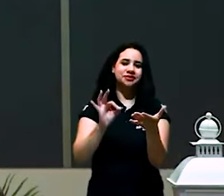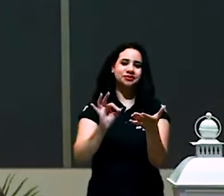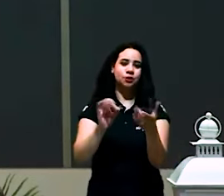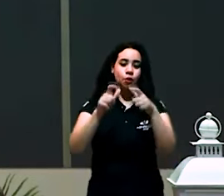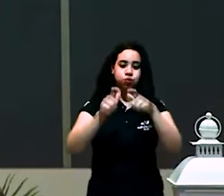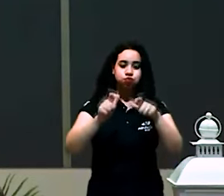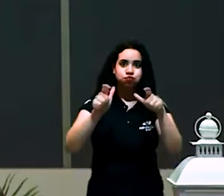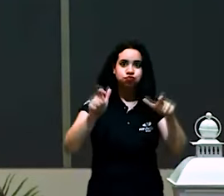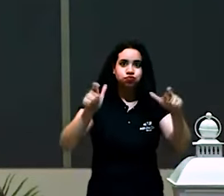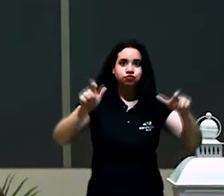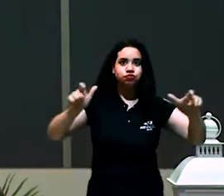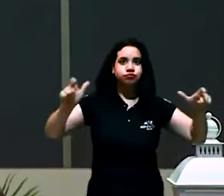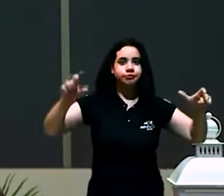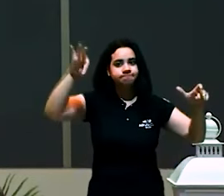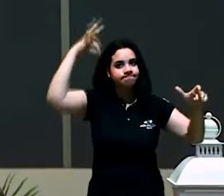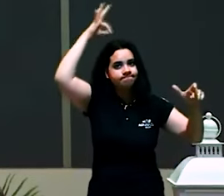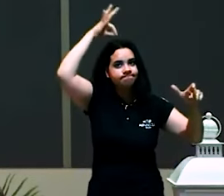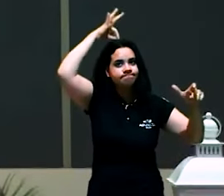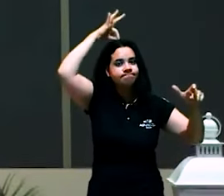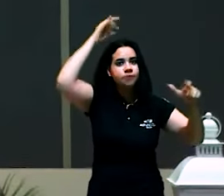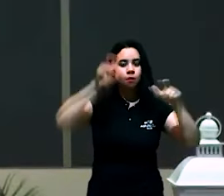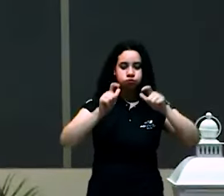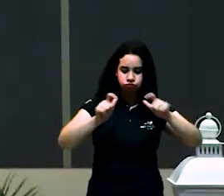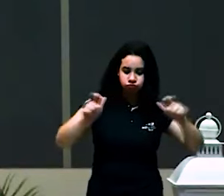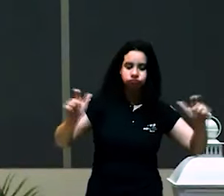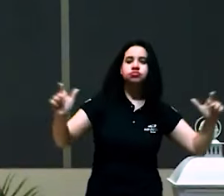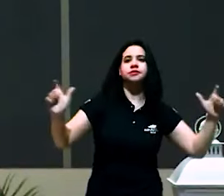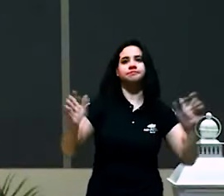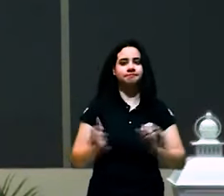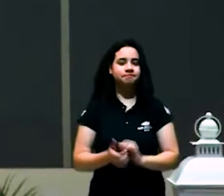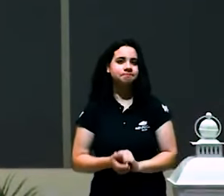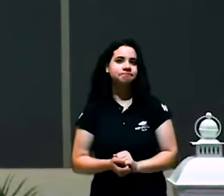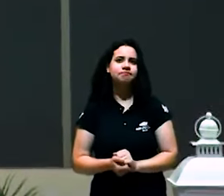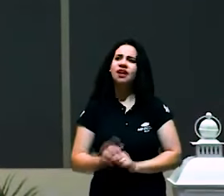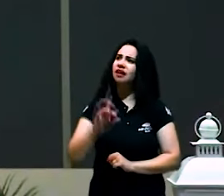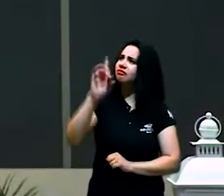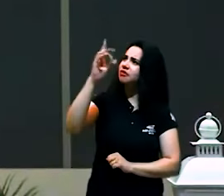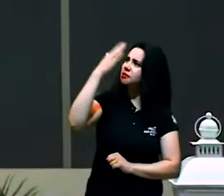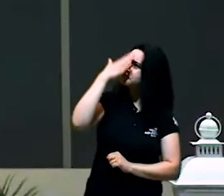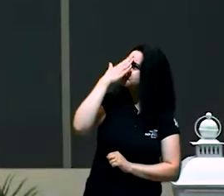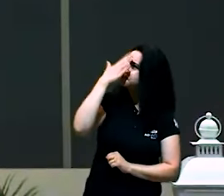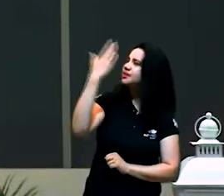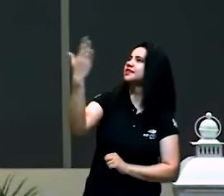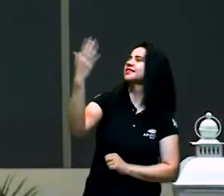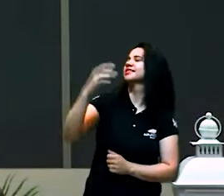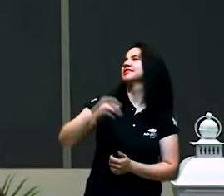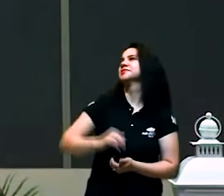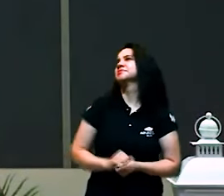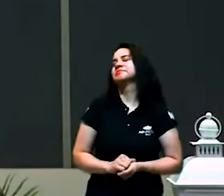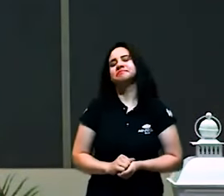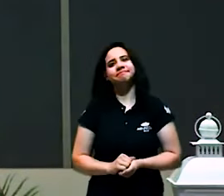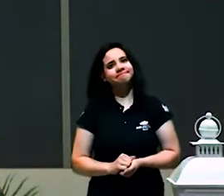Senhor. Louvamos a Deus por essa verdade. Demos graças a Deus. Até que chegou